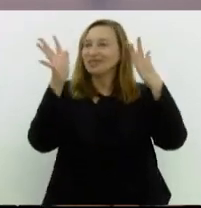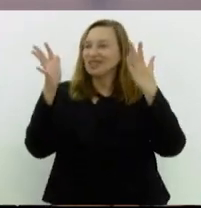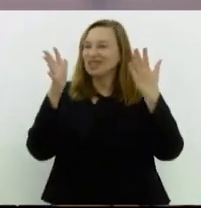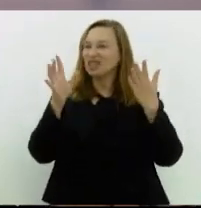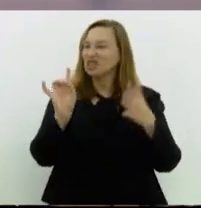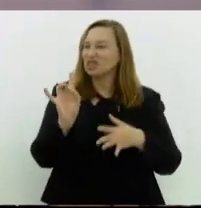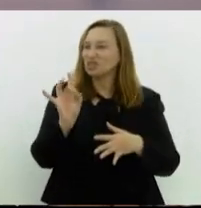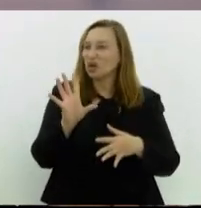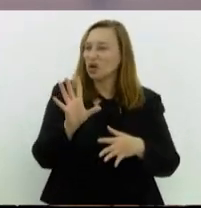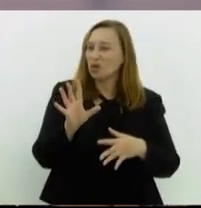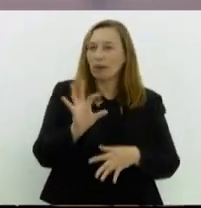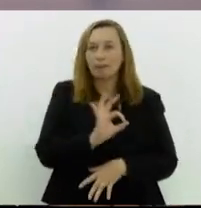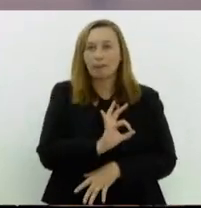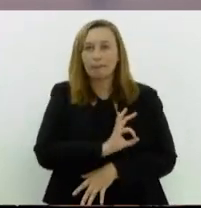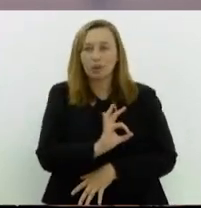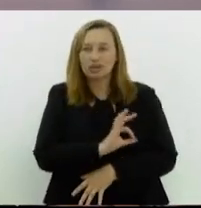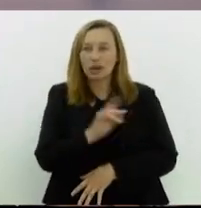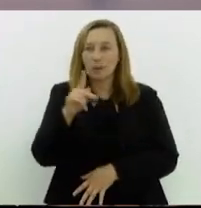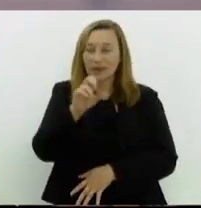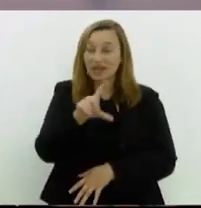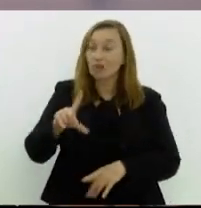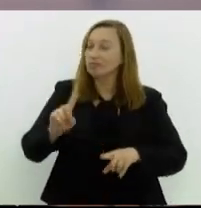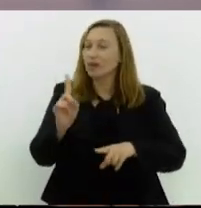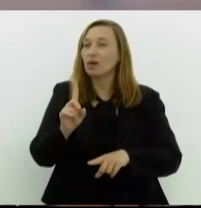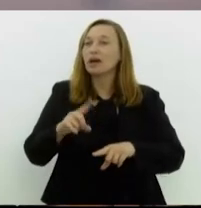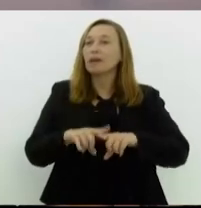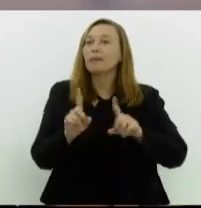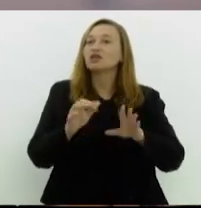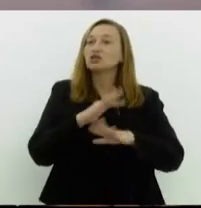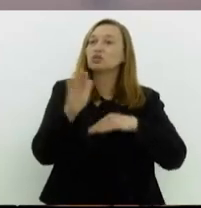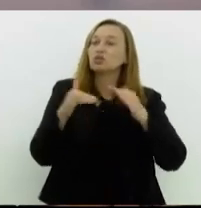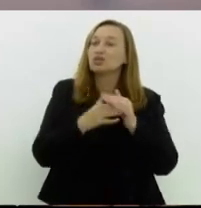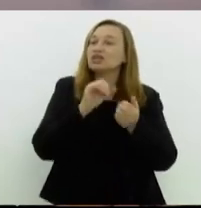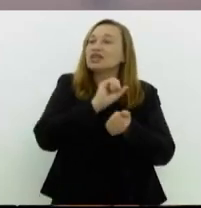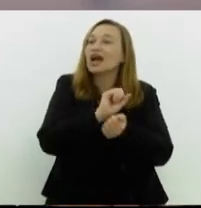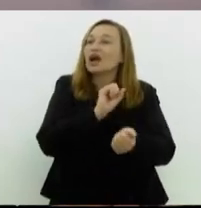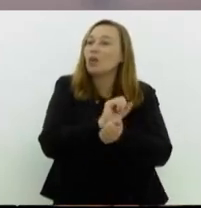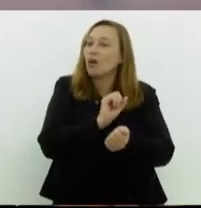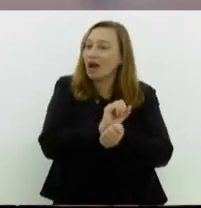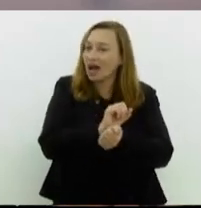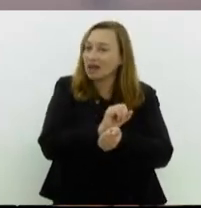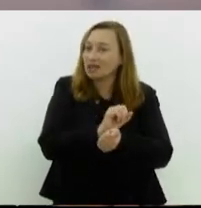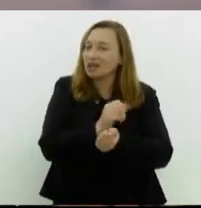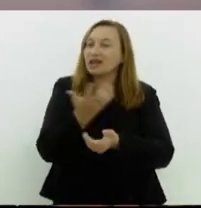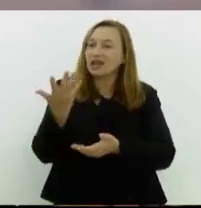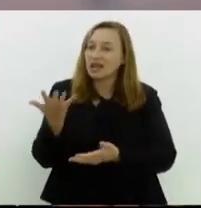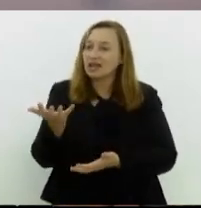apenas para os policiais penais, mas para aqueles que aguardam e pretendem se tornarem